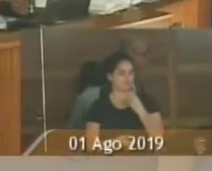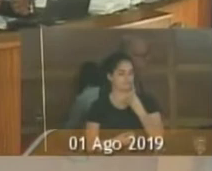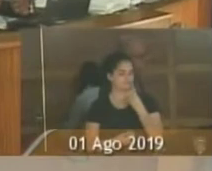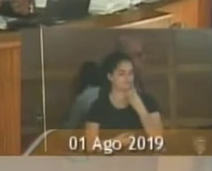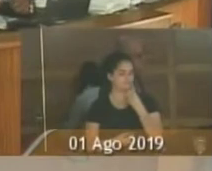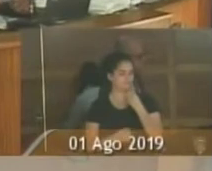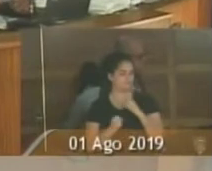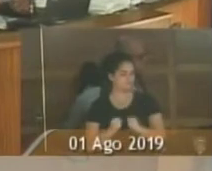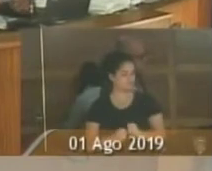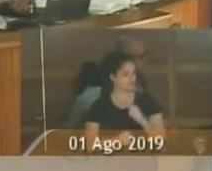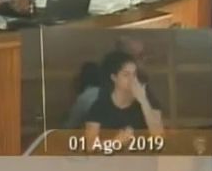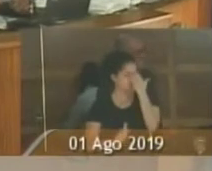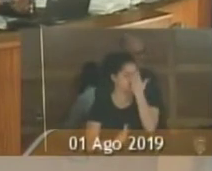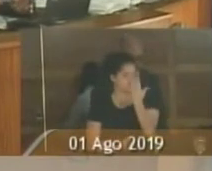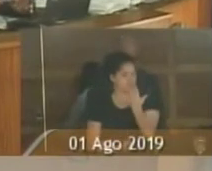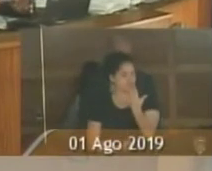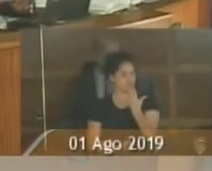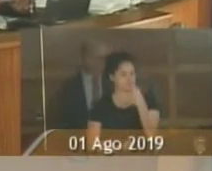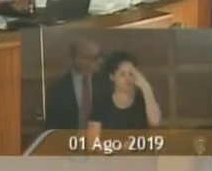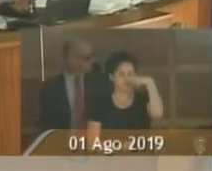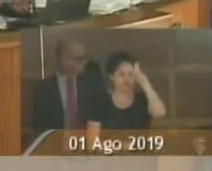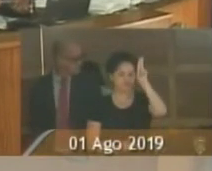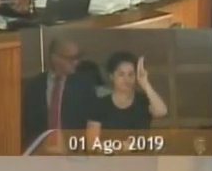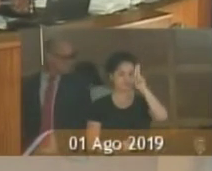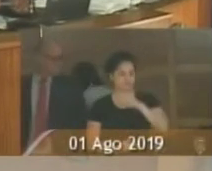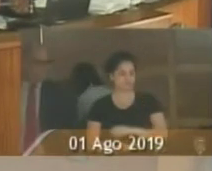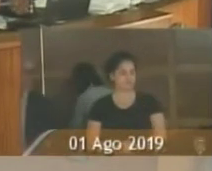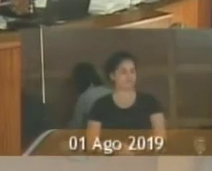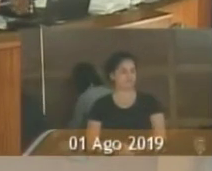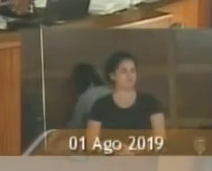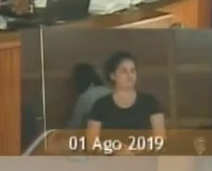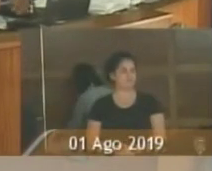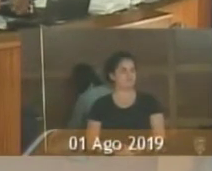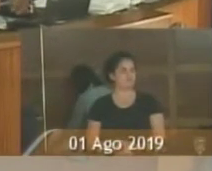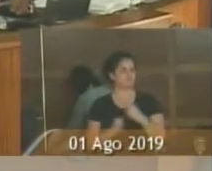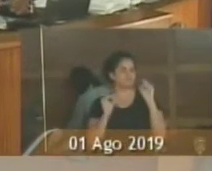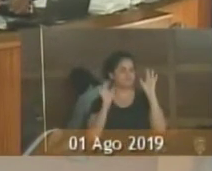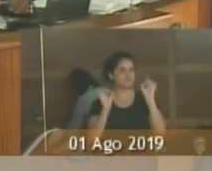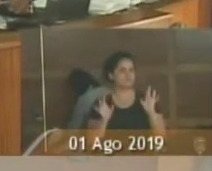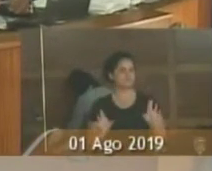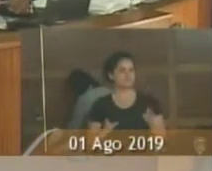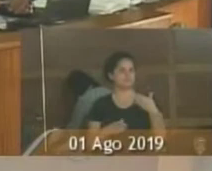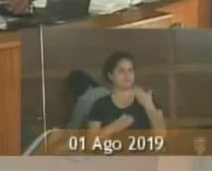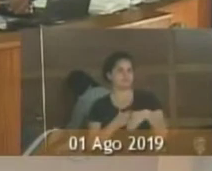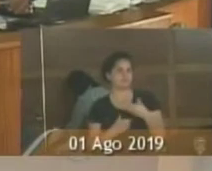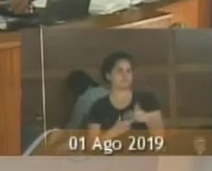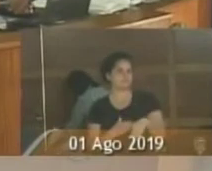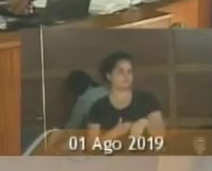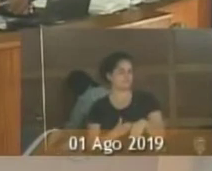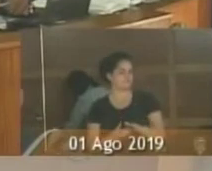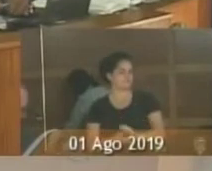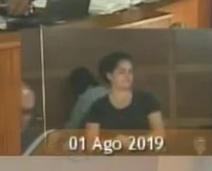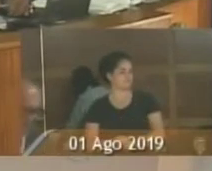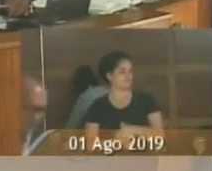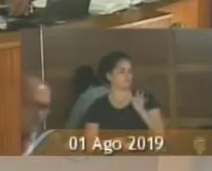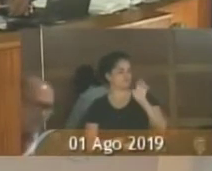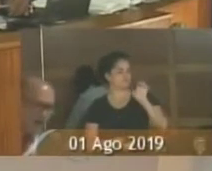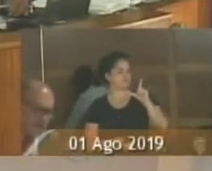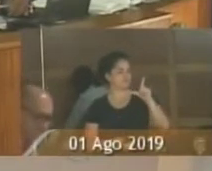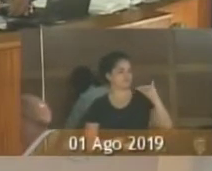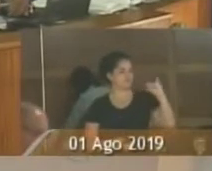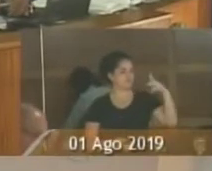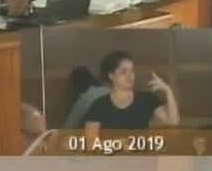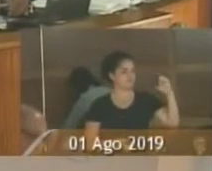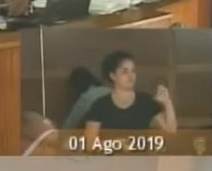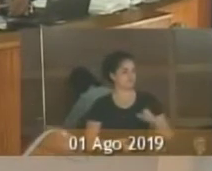aqui aos representantes do serviço público, em especial, né, ao secretário de serviço público, Felipe La Rosa,